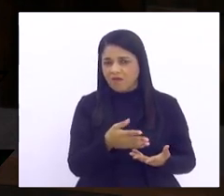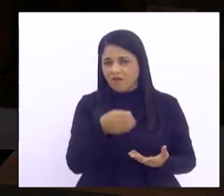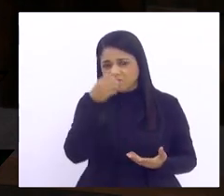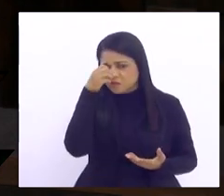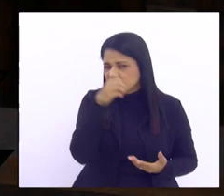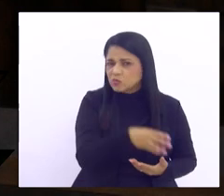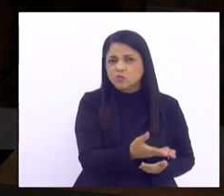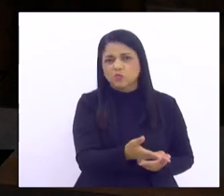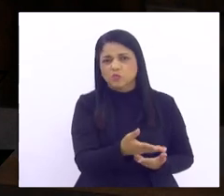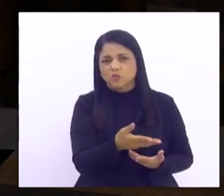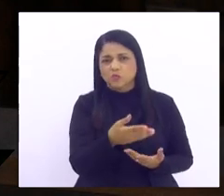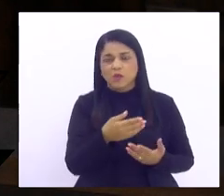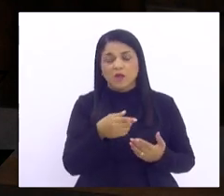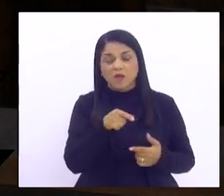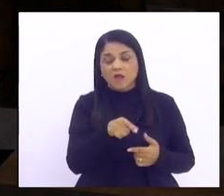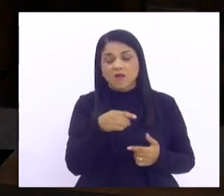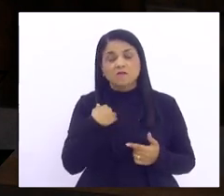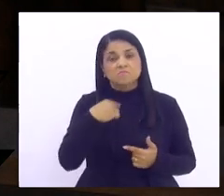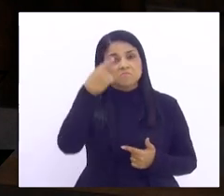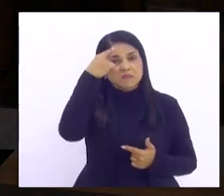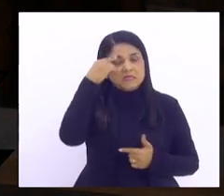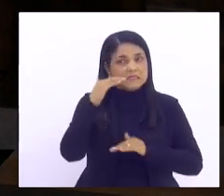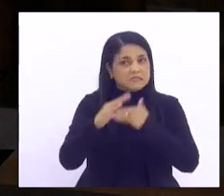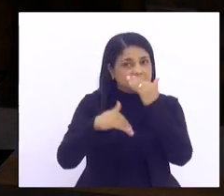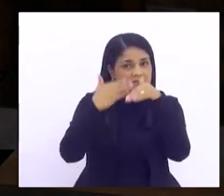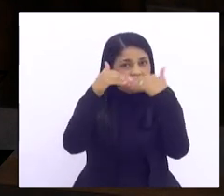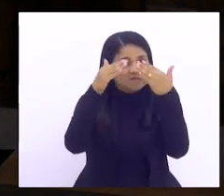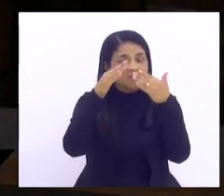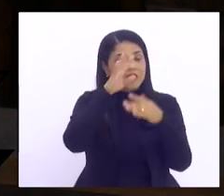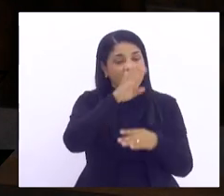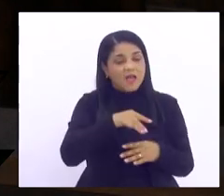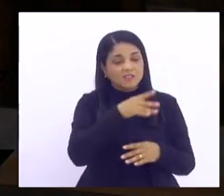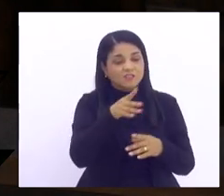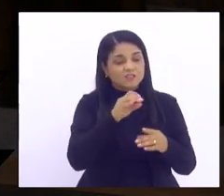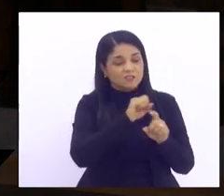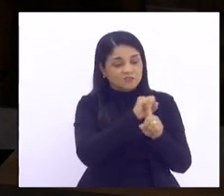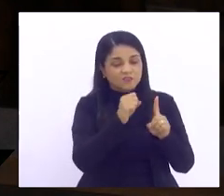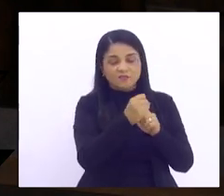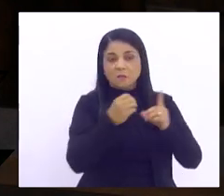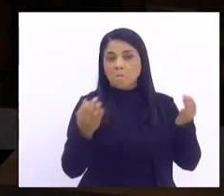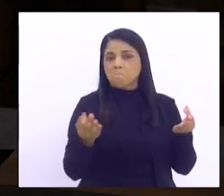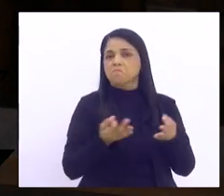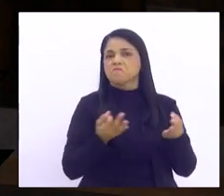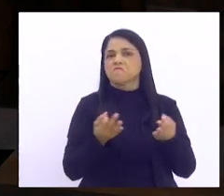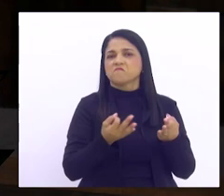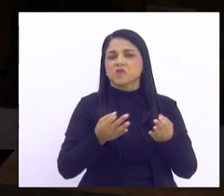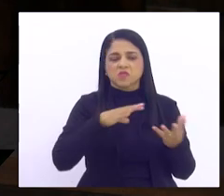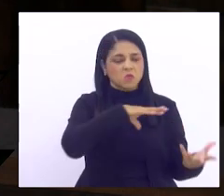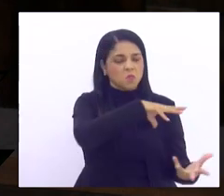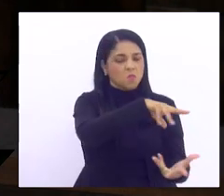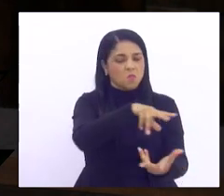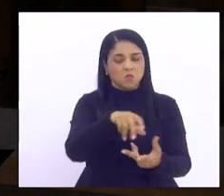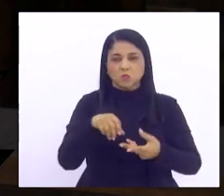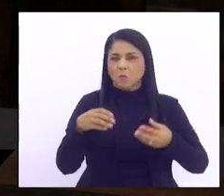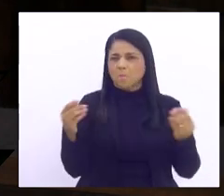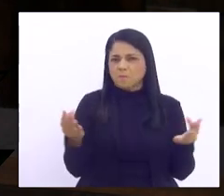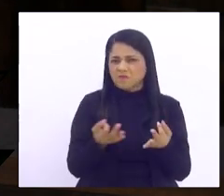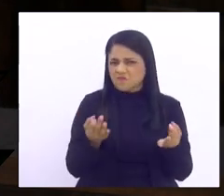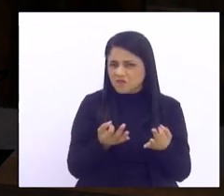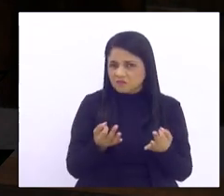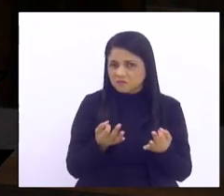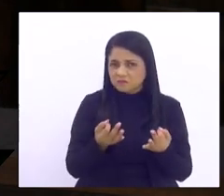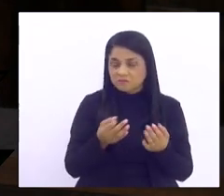isso, é ir avançando essa agenda em direção à sociedade perfeita, ao mundo ideal. Só que